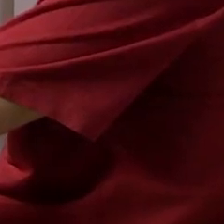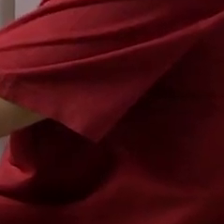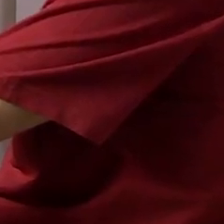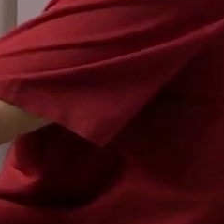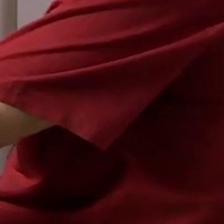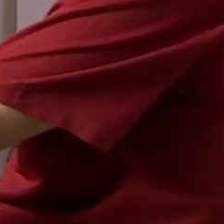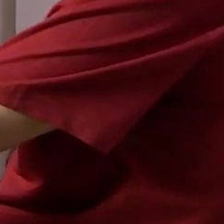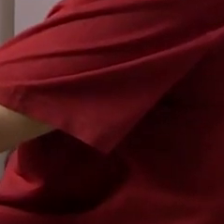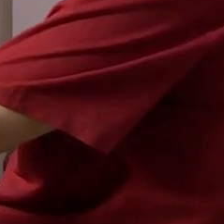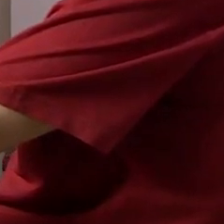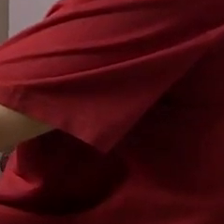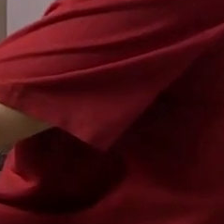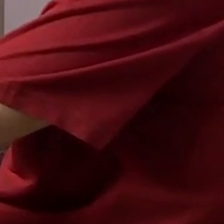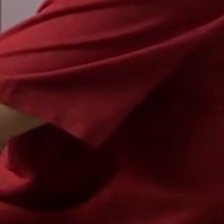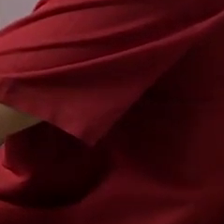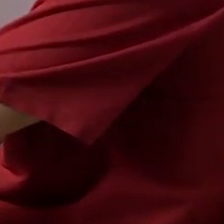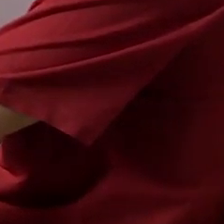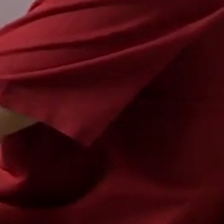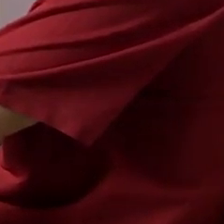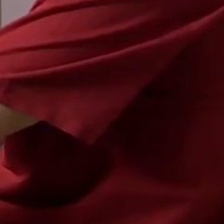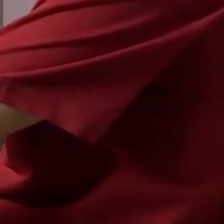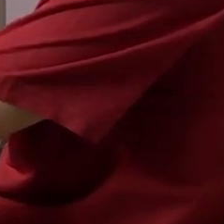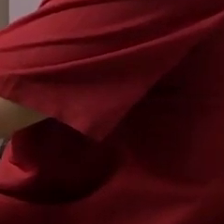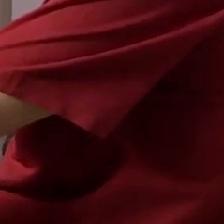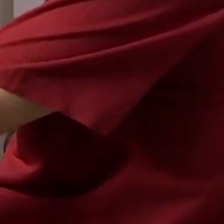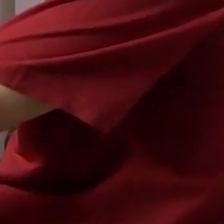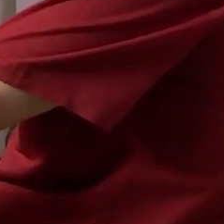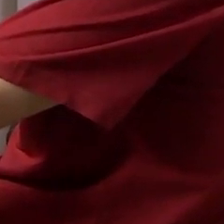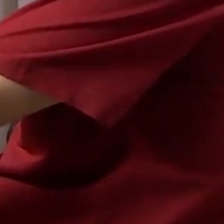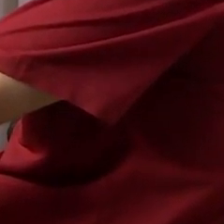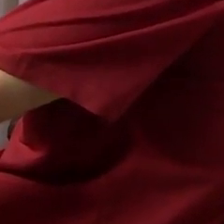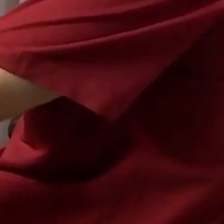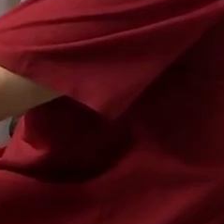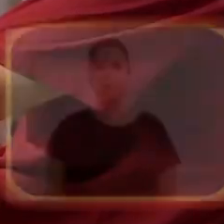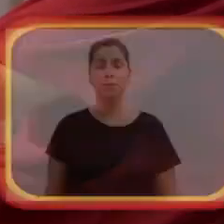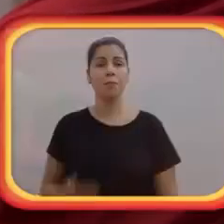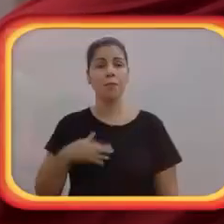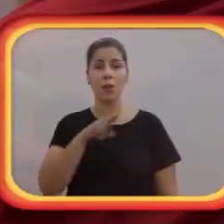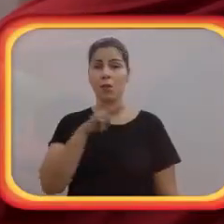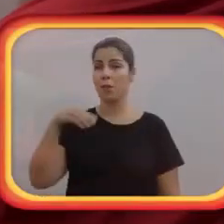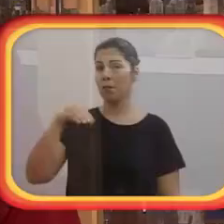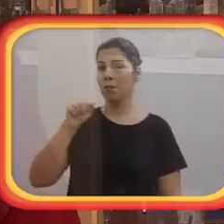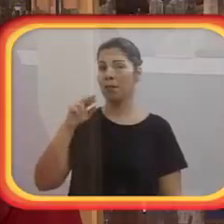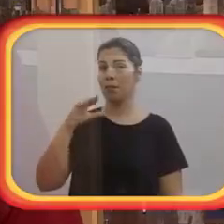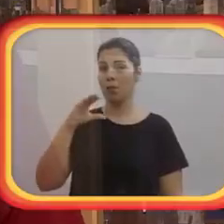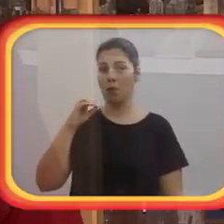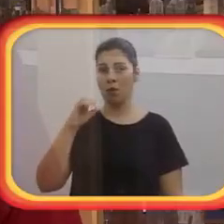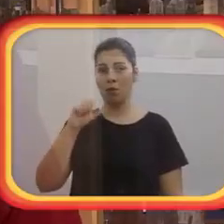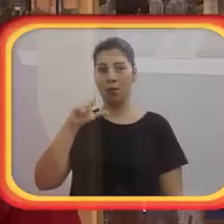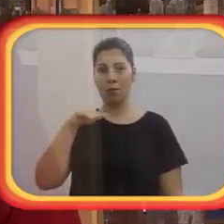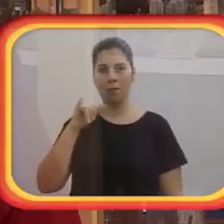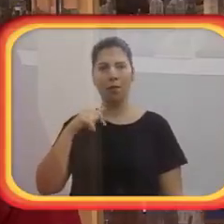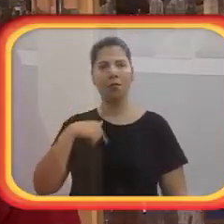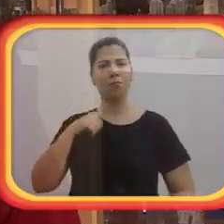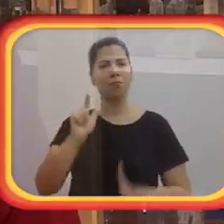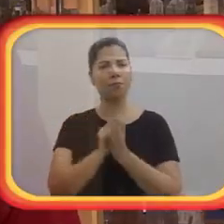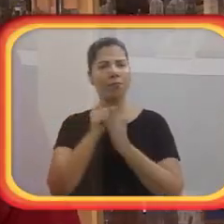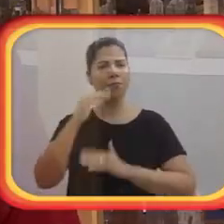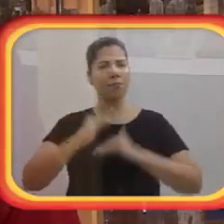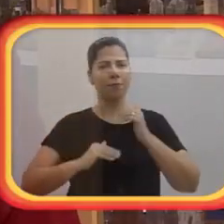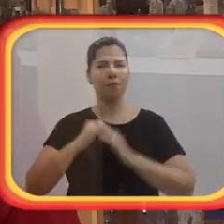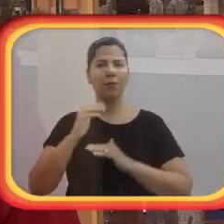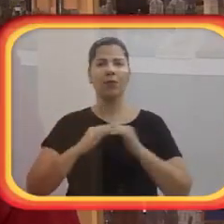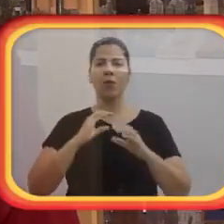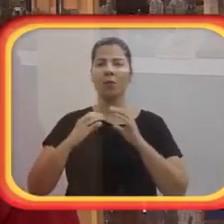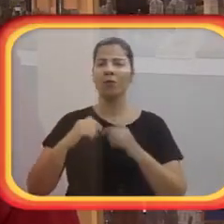Marcos sentado à mesa, com as mãos sobre as teclas do notebook. Meu nome é Marcos Lima, eu sou jornalista de